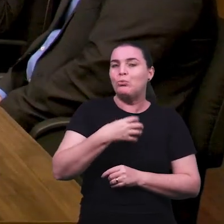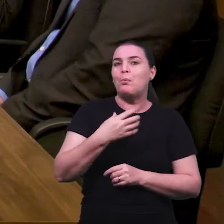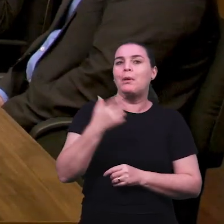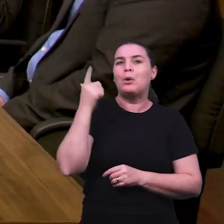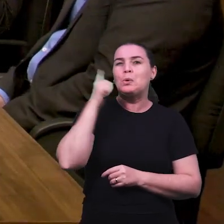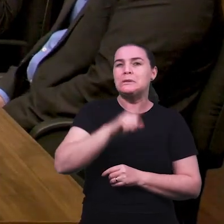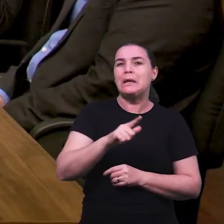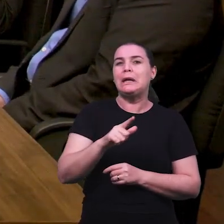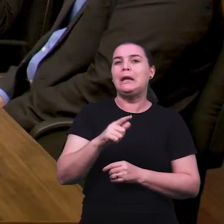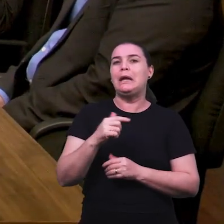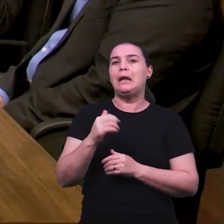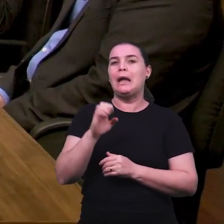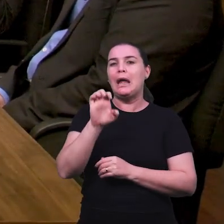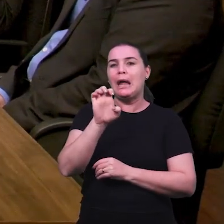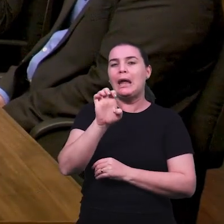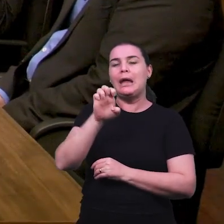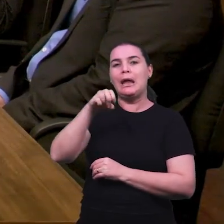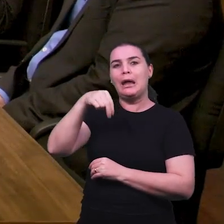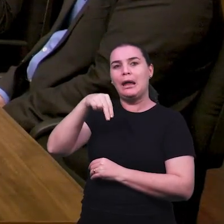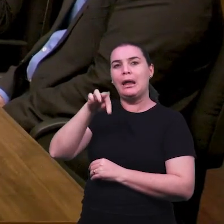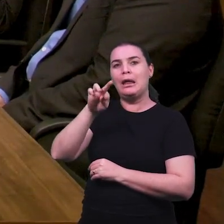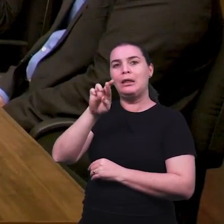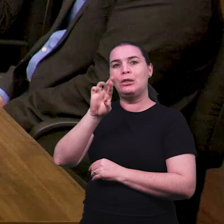o efeito da entropia